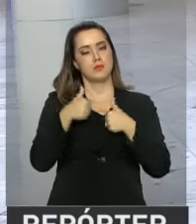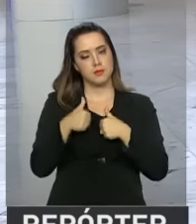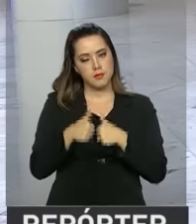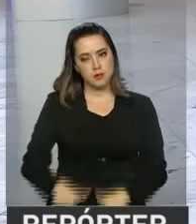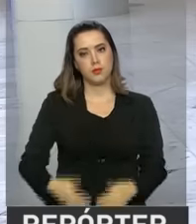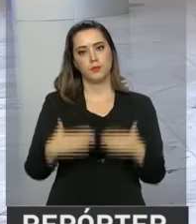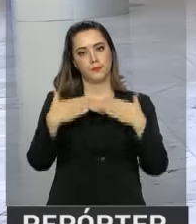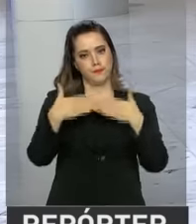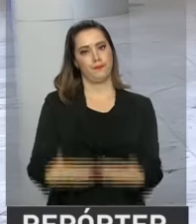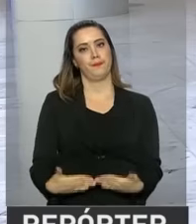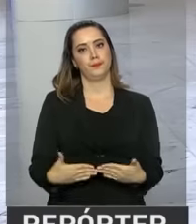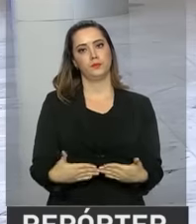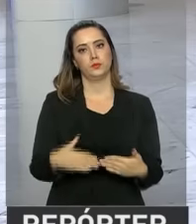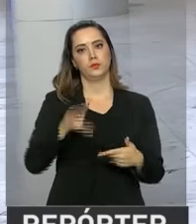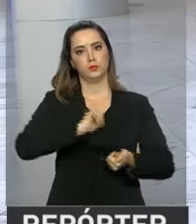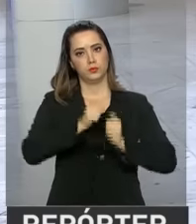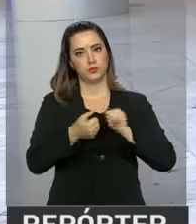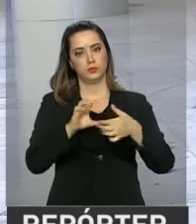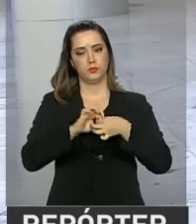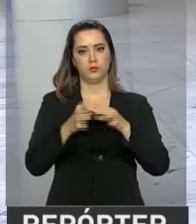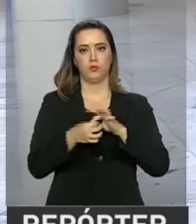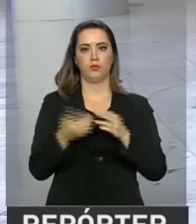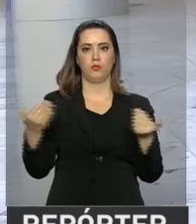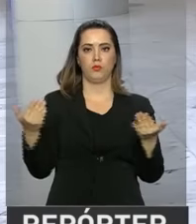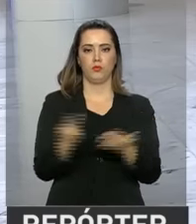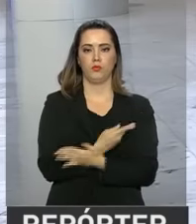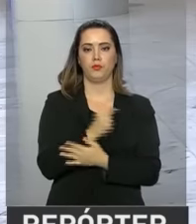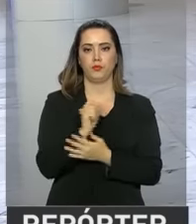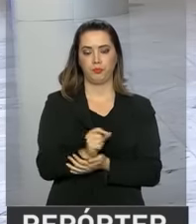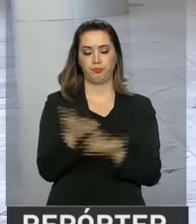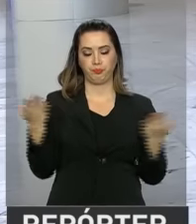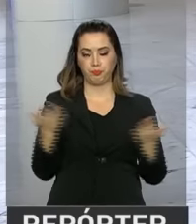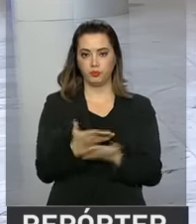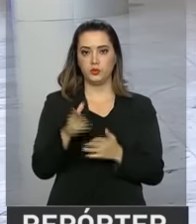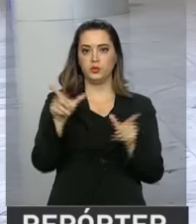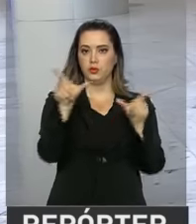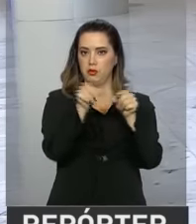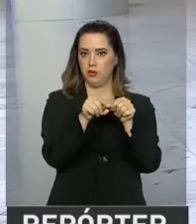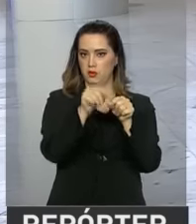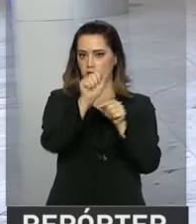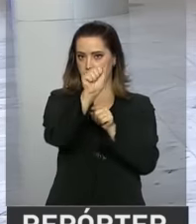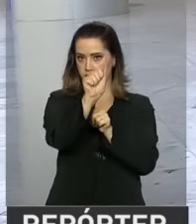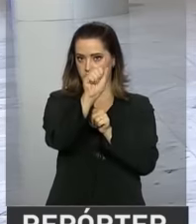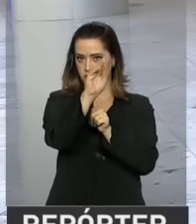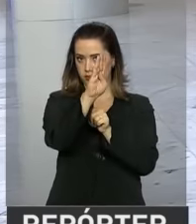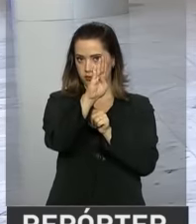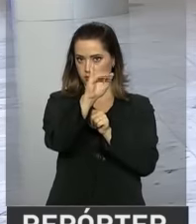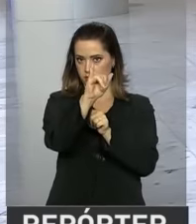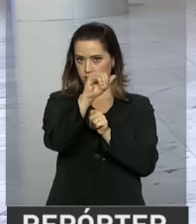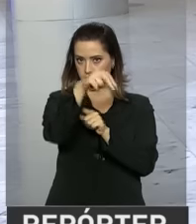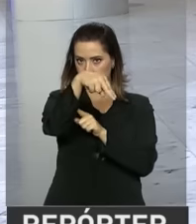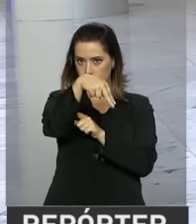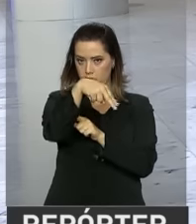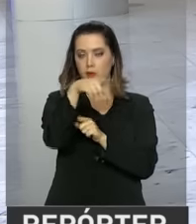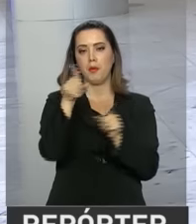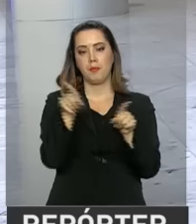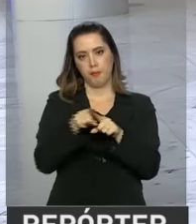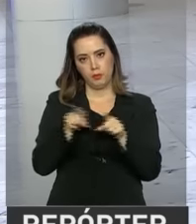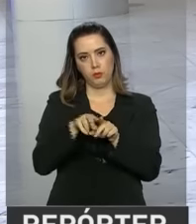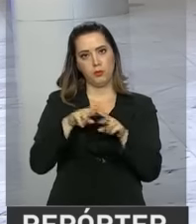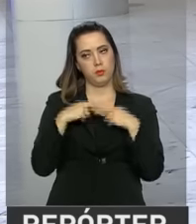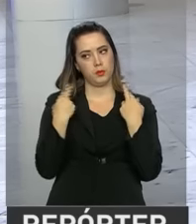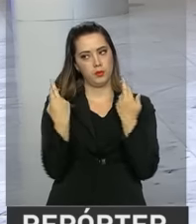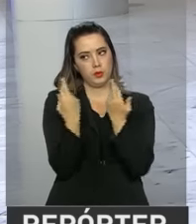O ministro também afirmou que nesse momento a Agência Brasileira de Inteligência, a ABIN, está reunida com representantes franceses